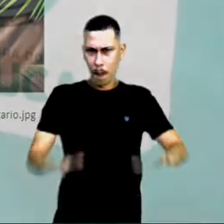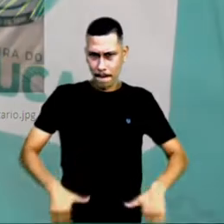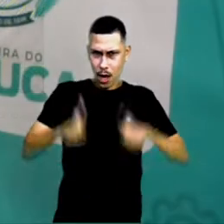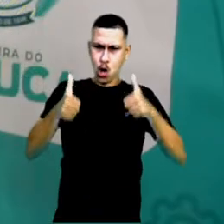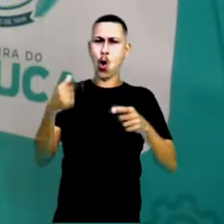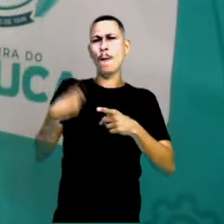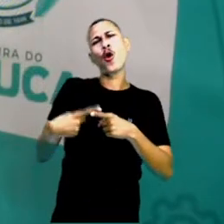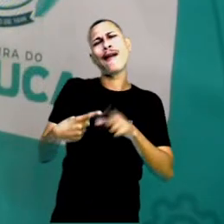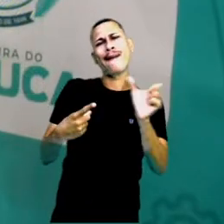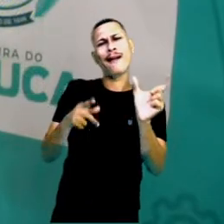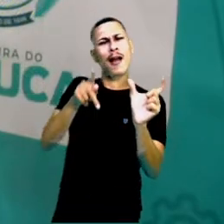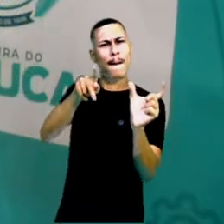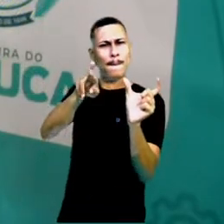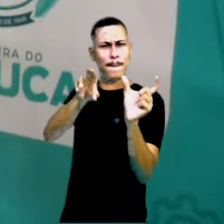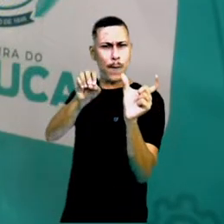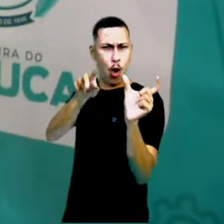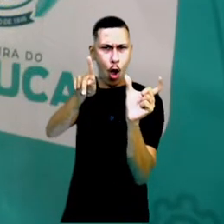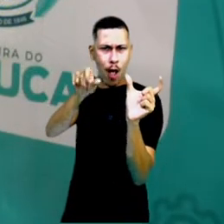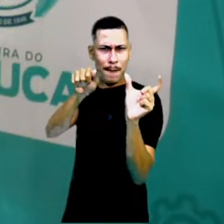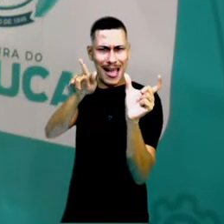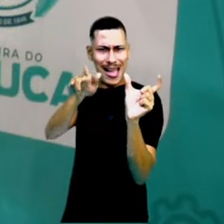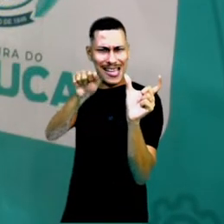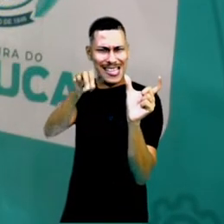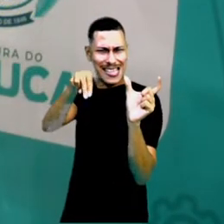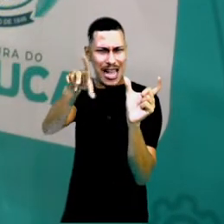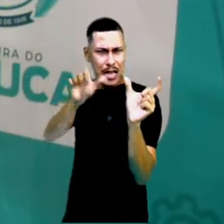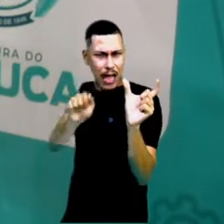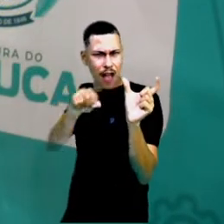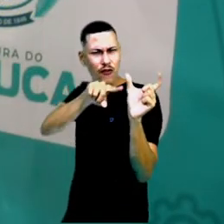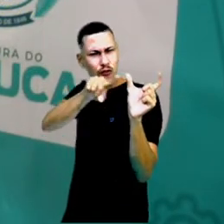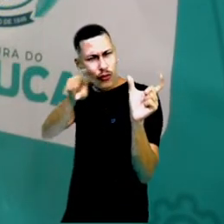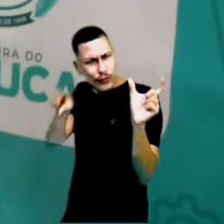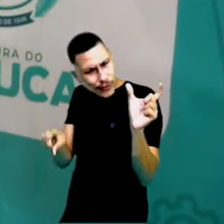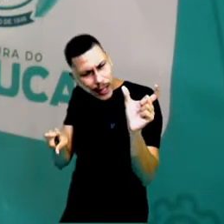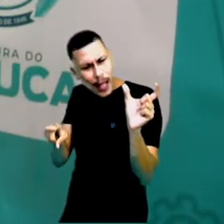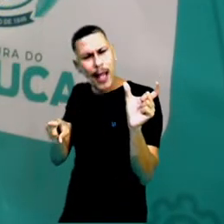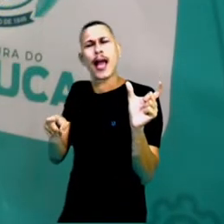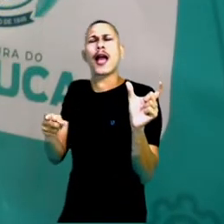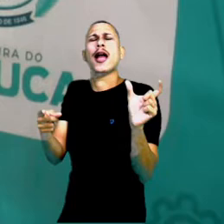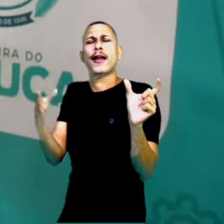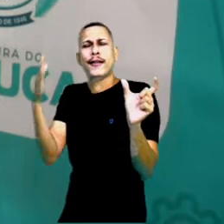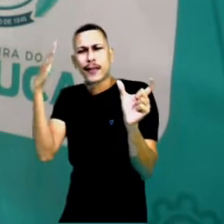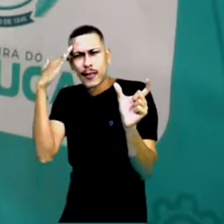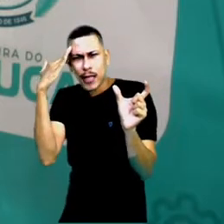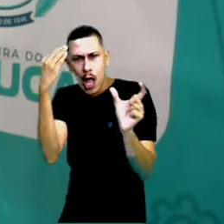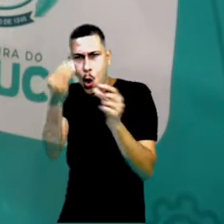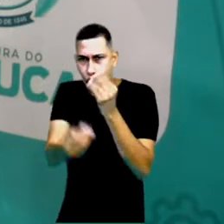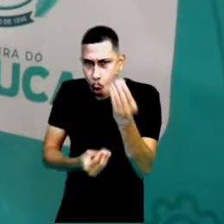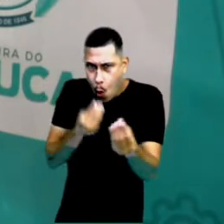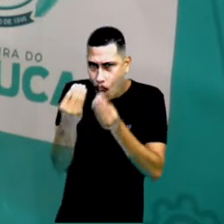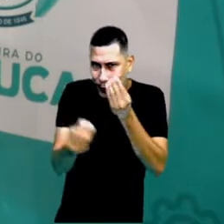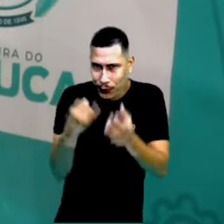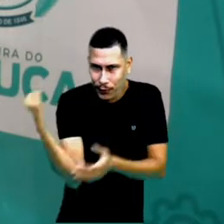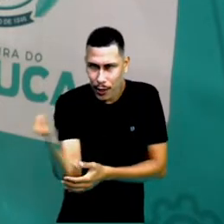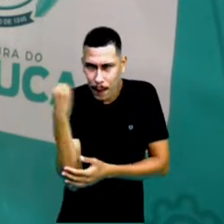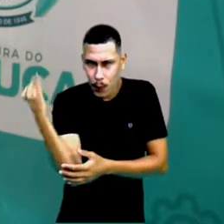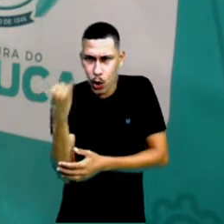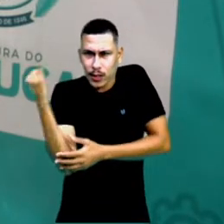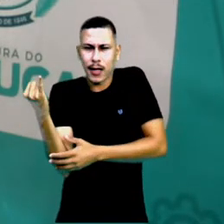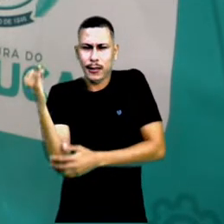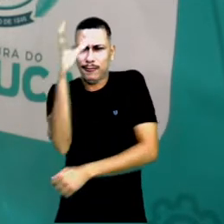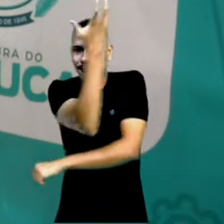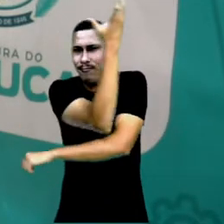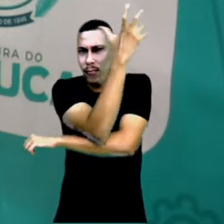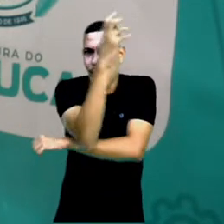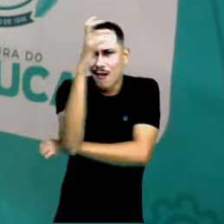eu quero que você é absorvo a ideia da coleta seletiva do lixo que você entenda o quanto é importante para o